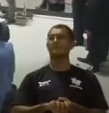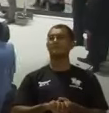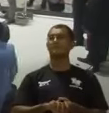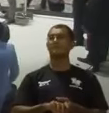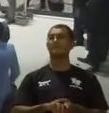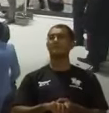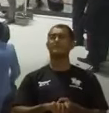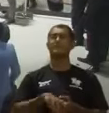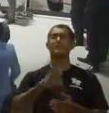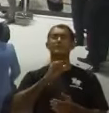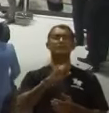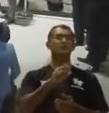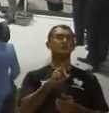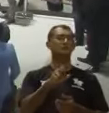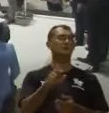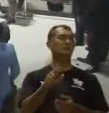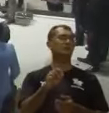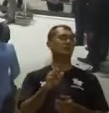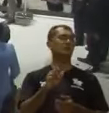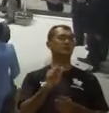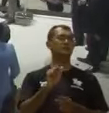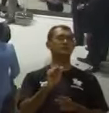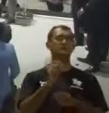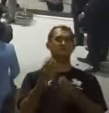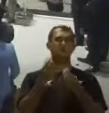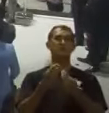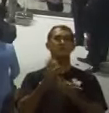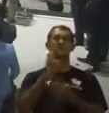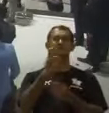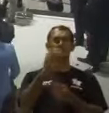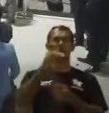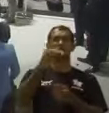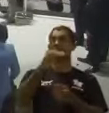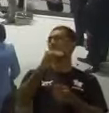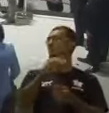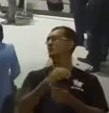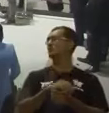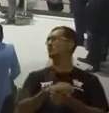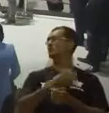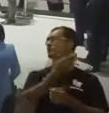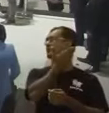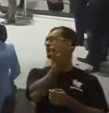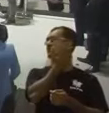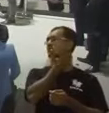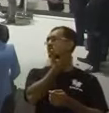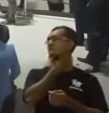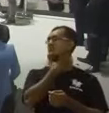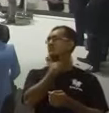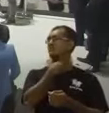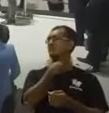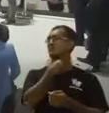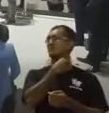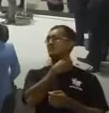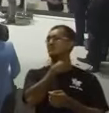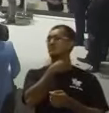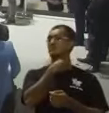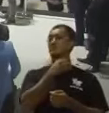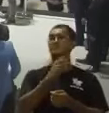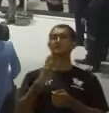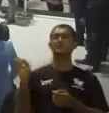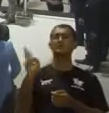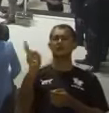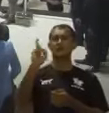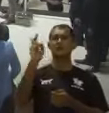Se os irmãos pudessem me dar mais 5 minutinhos para a gente valorizar as